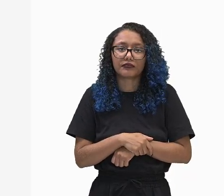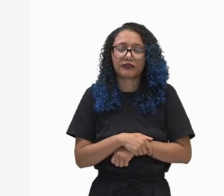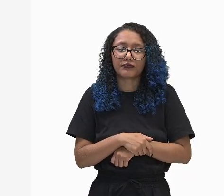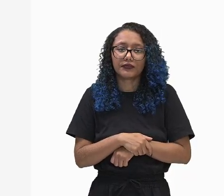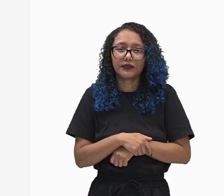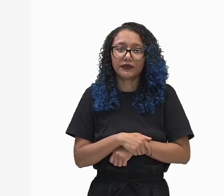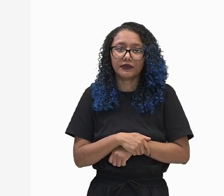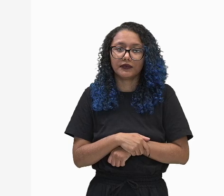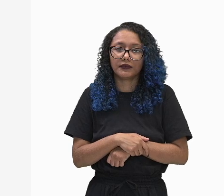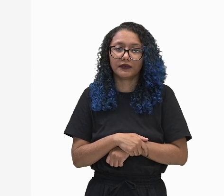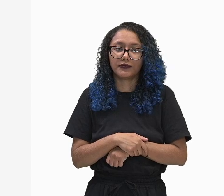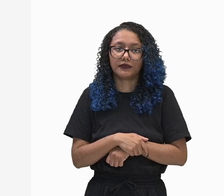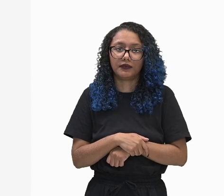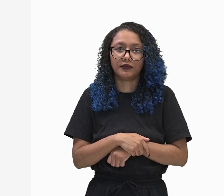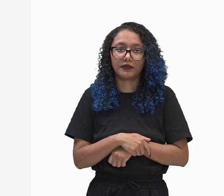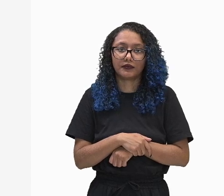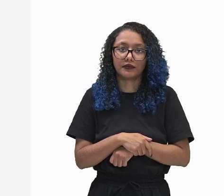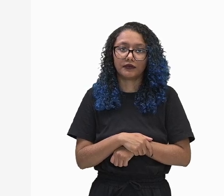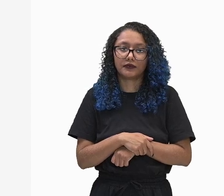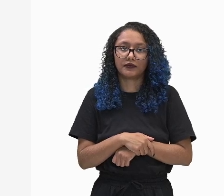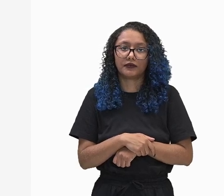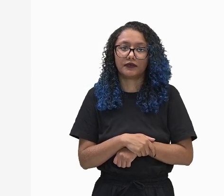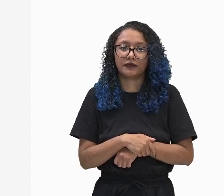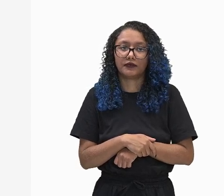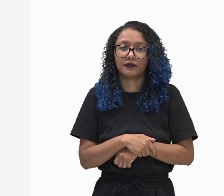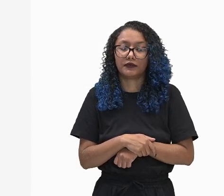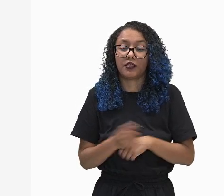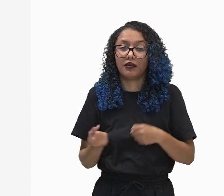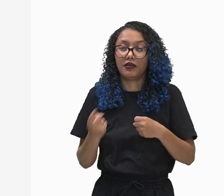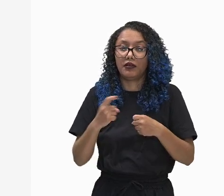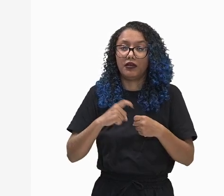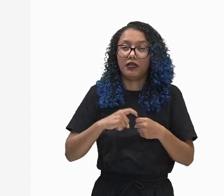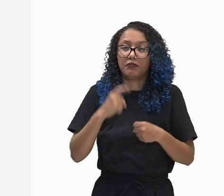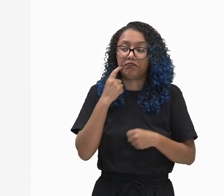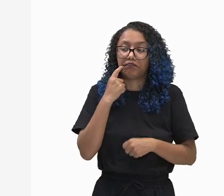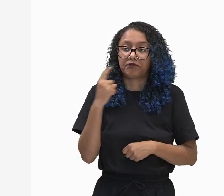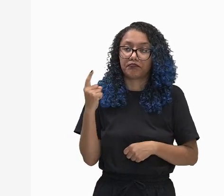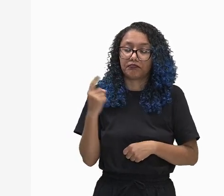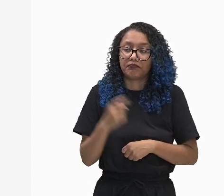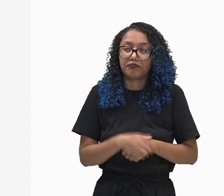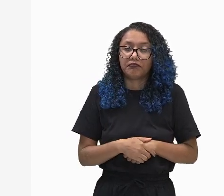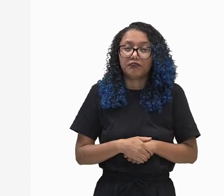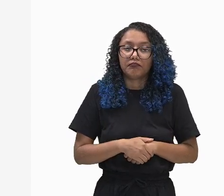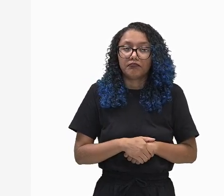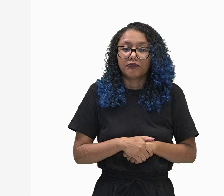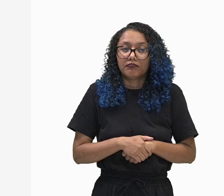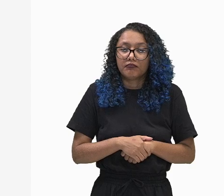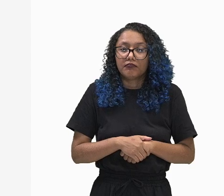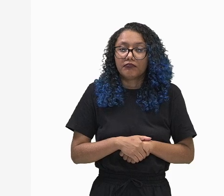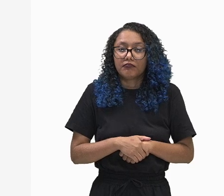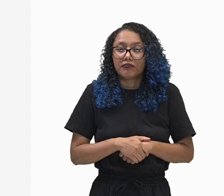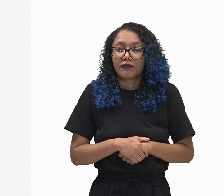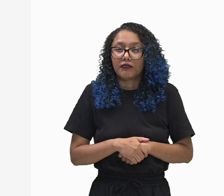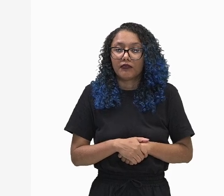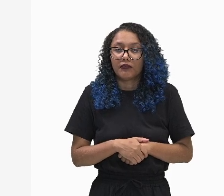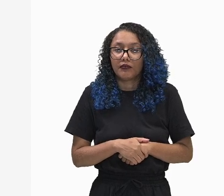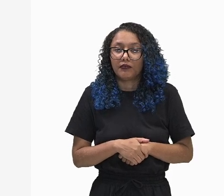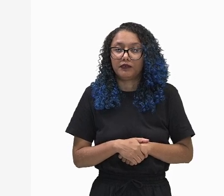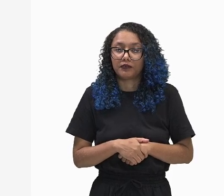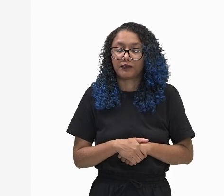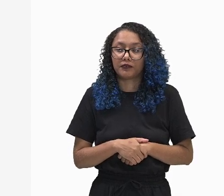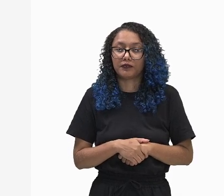para a imagem dos exames ginecológicos, tem uma outra situação